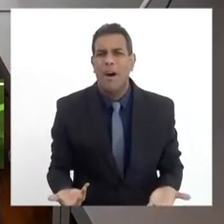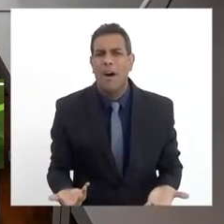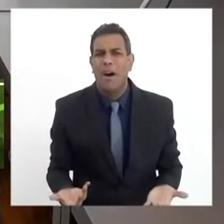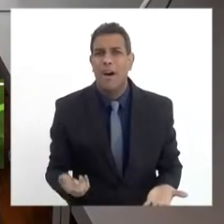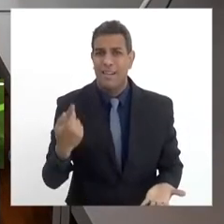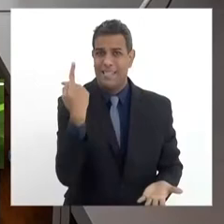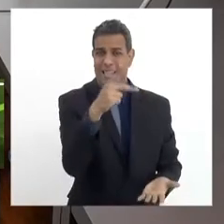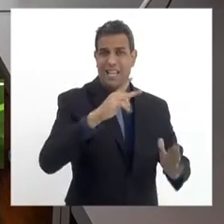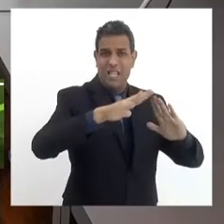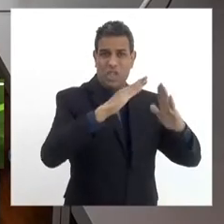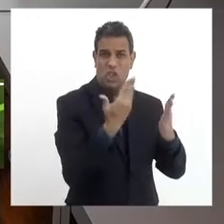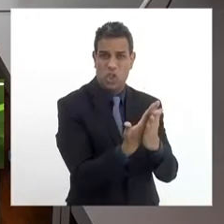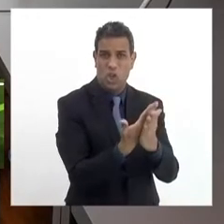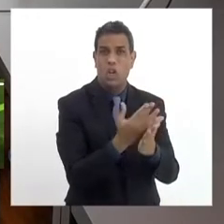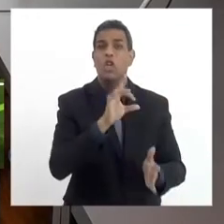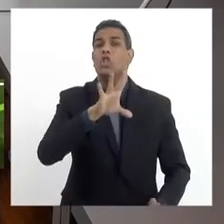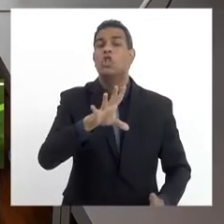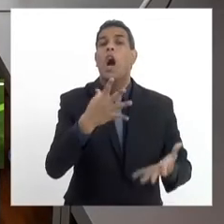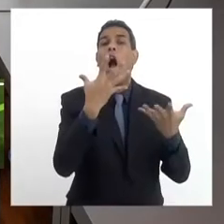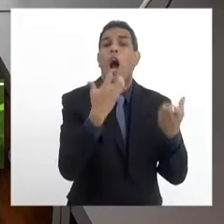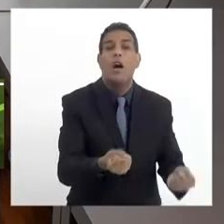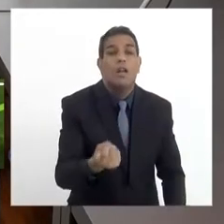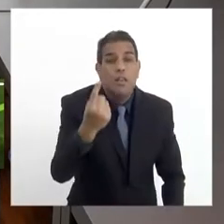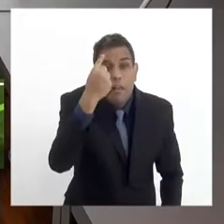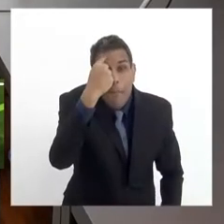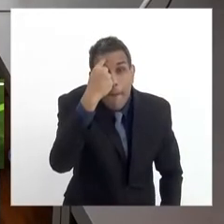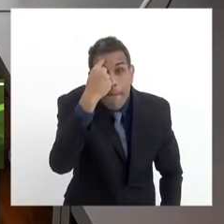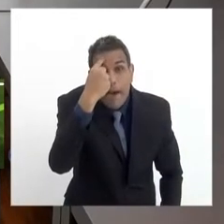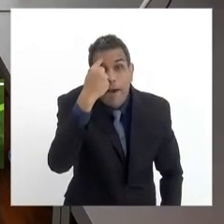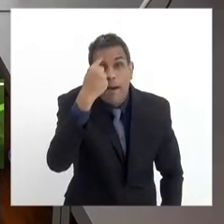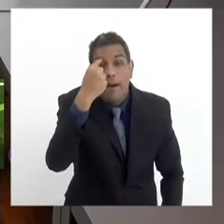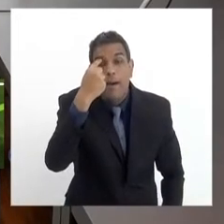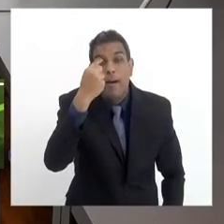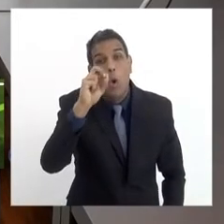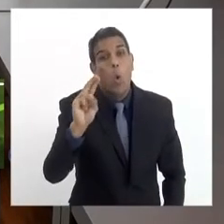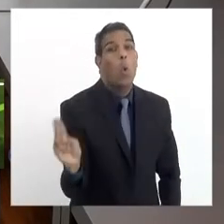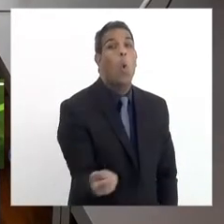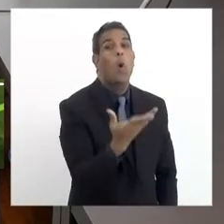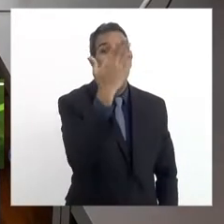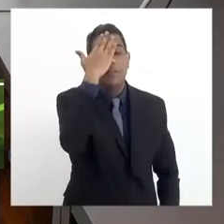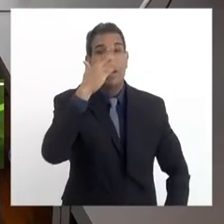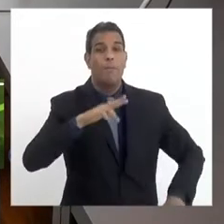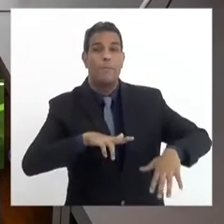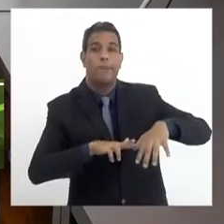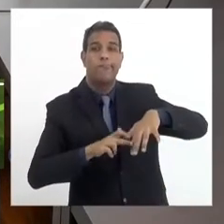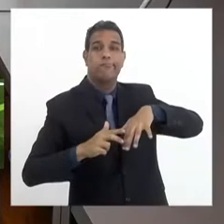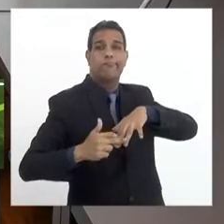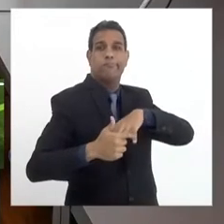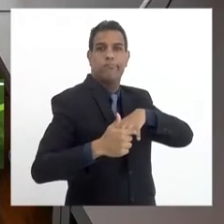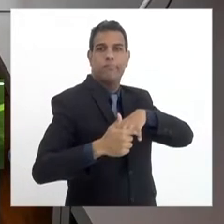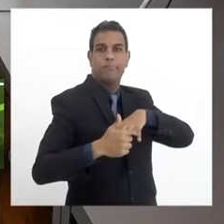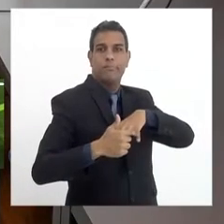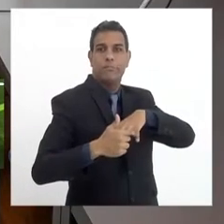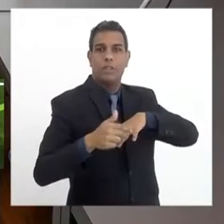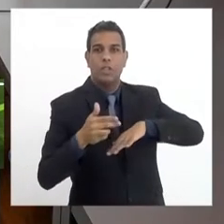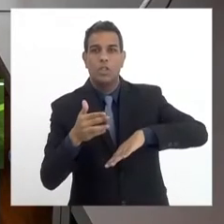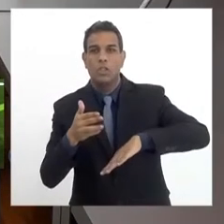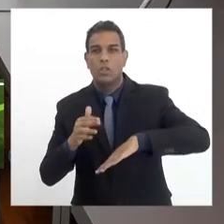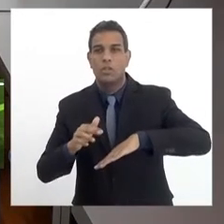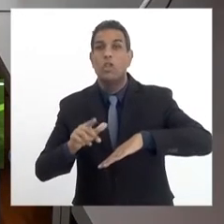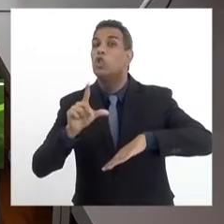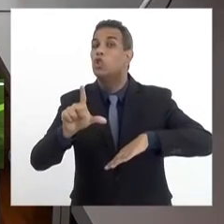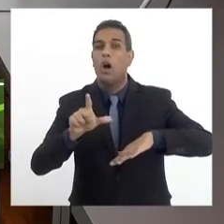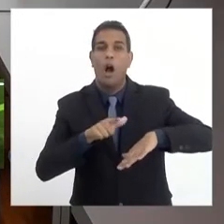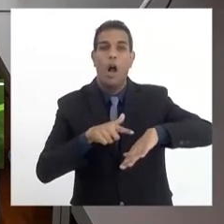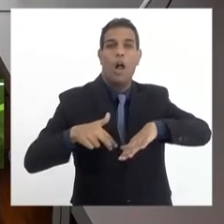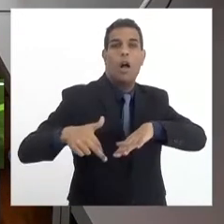Nesta escola são aceitos os que pensam e sobem escadas. Ou os que sobem escadas. Porque para chegar na sala de aula só tinha